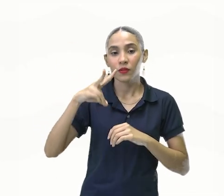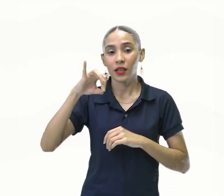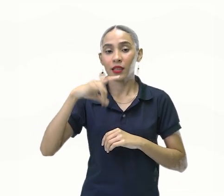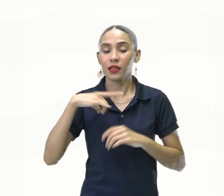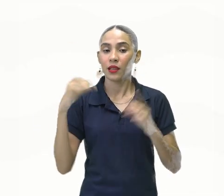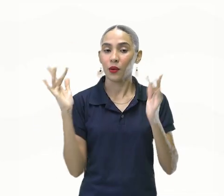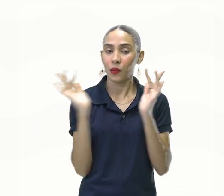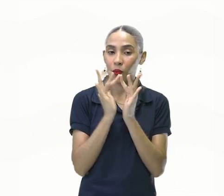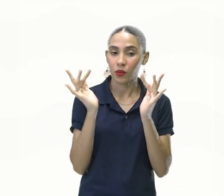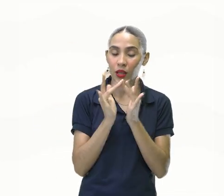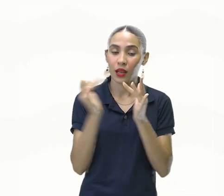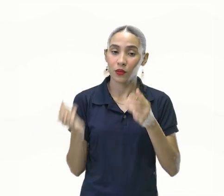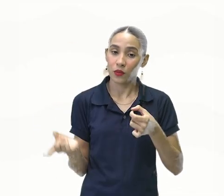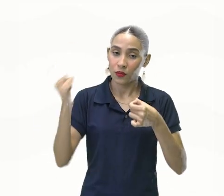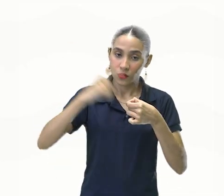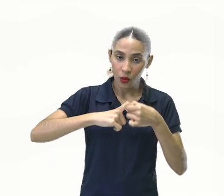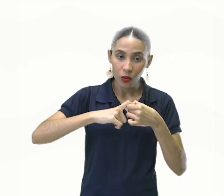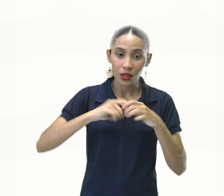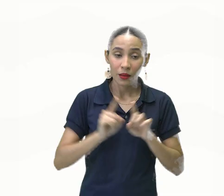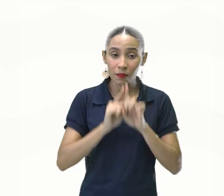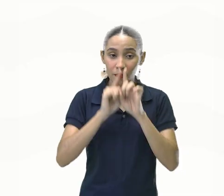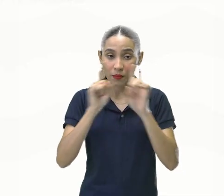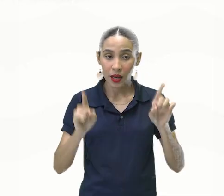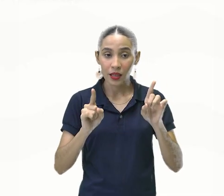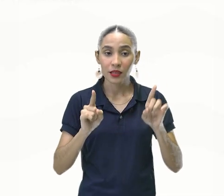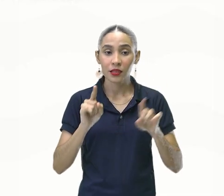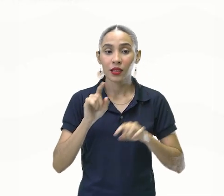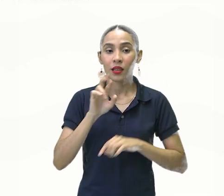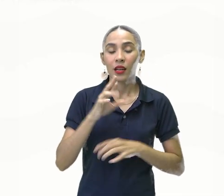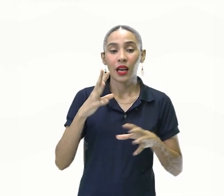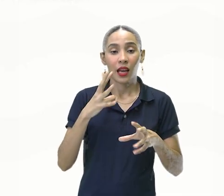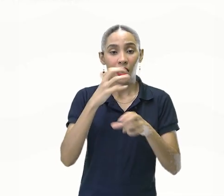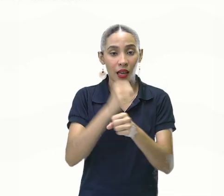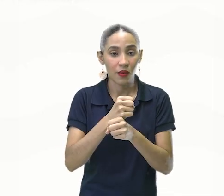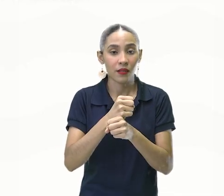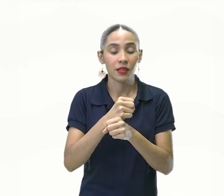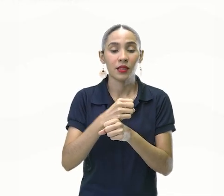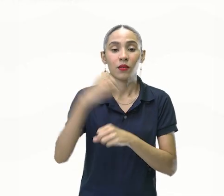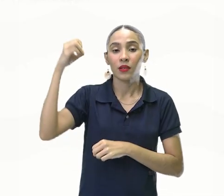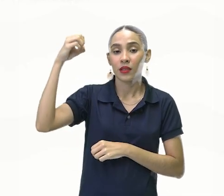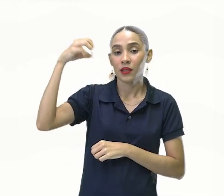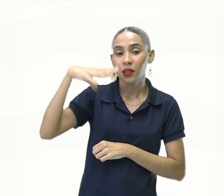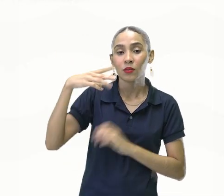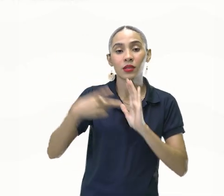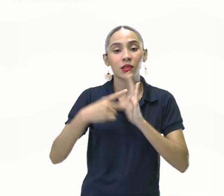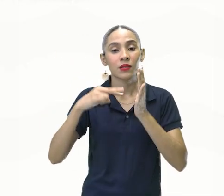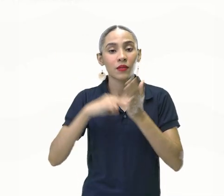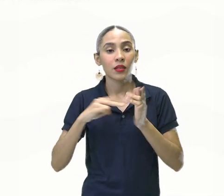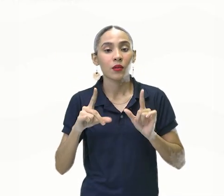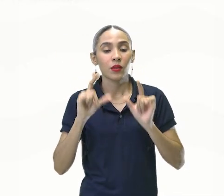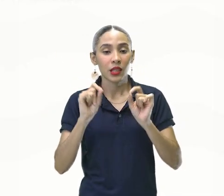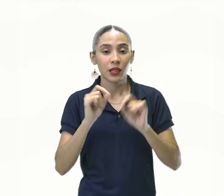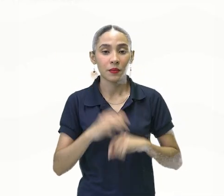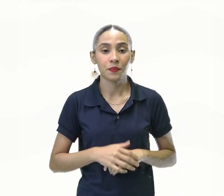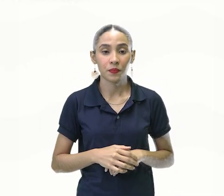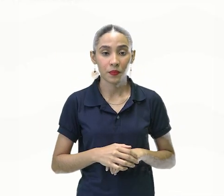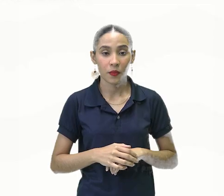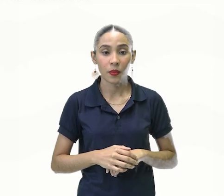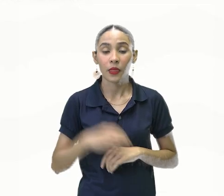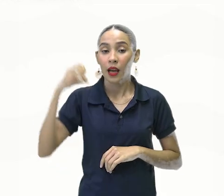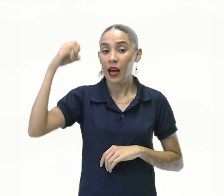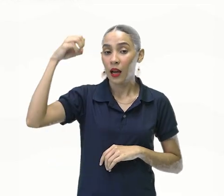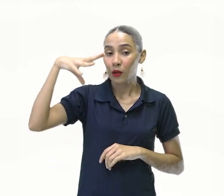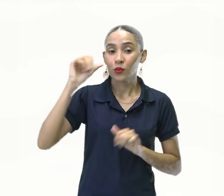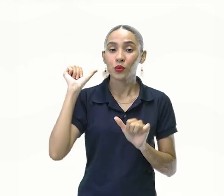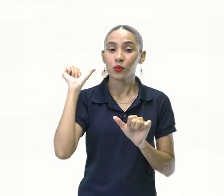bate em uma superfície e volta. Já a refração da luz é quando, olha só,